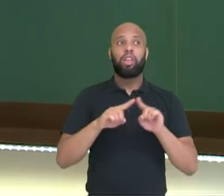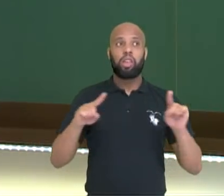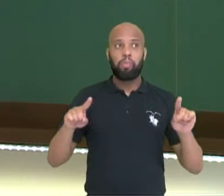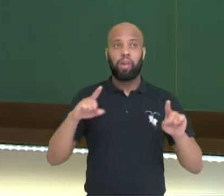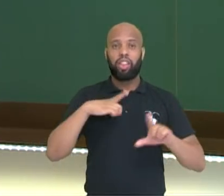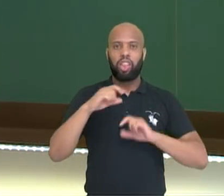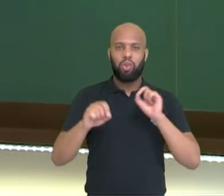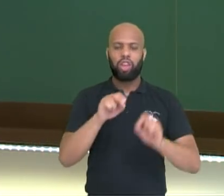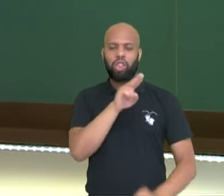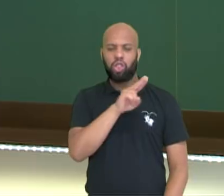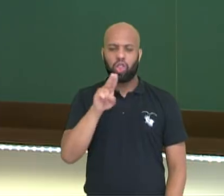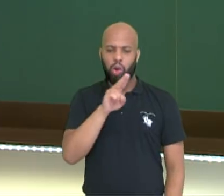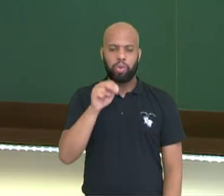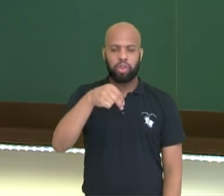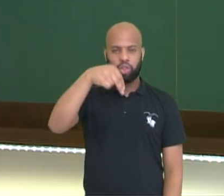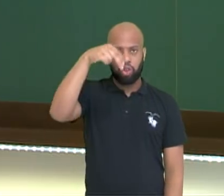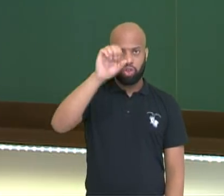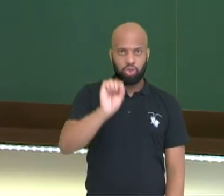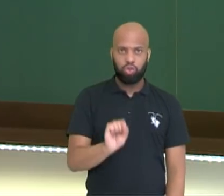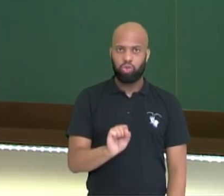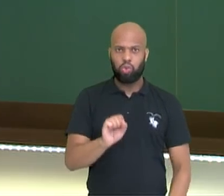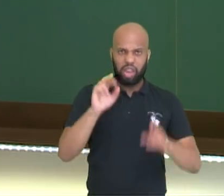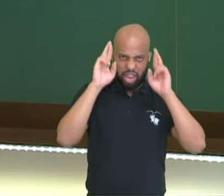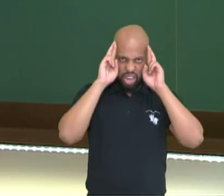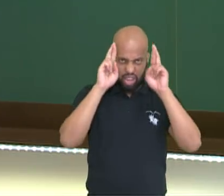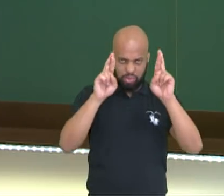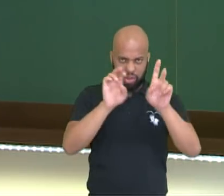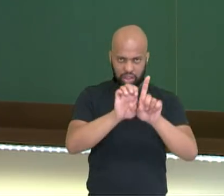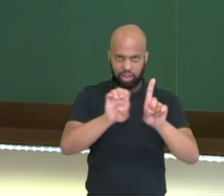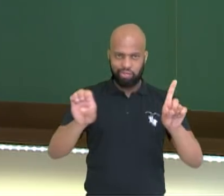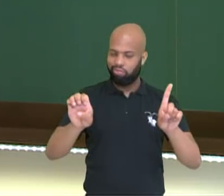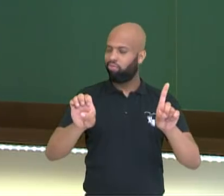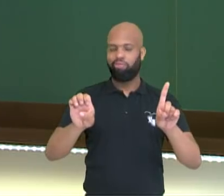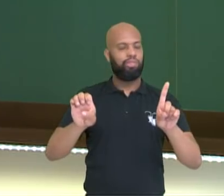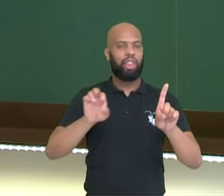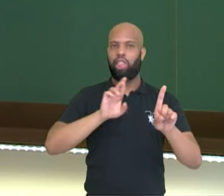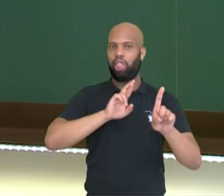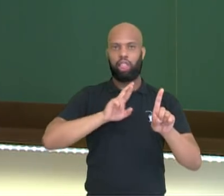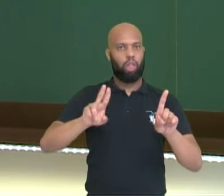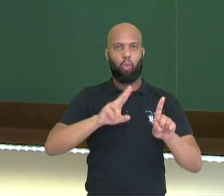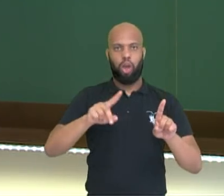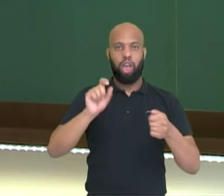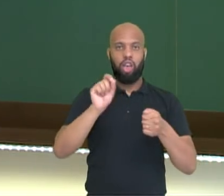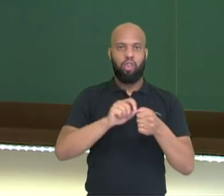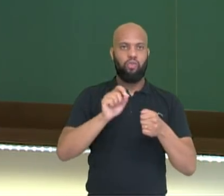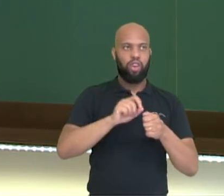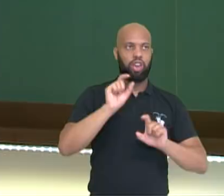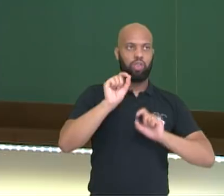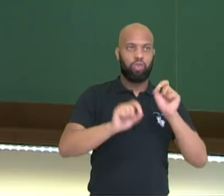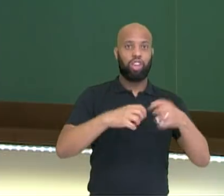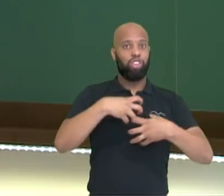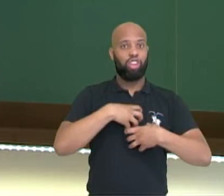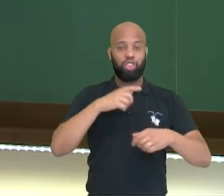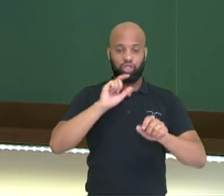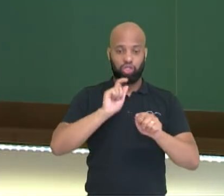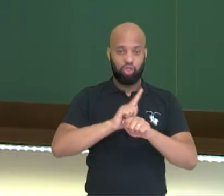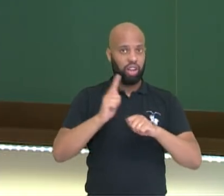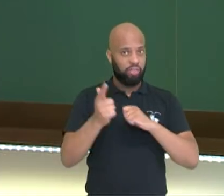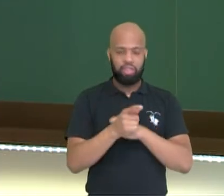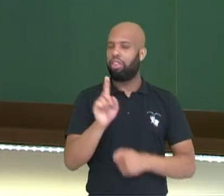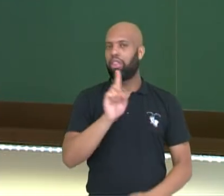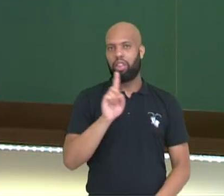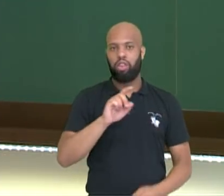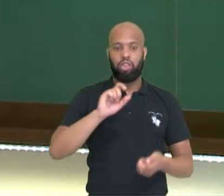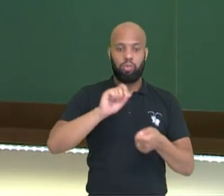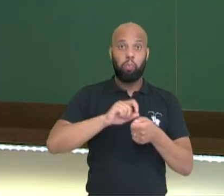essa classificação norte e sul, ela não respeita a divisão geográfica do nosso planeta em